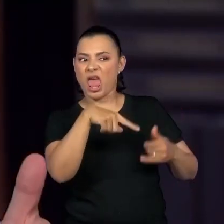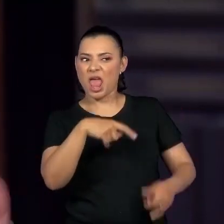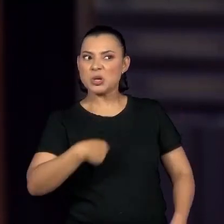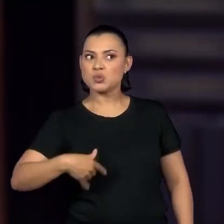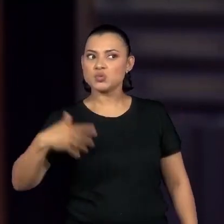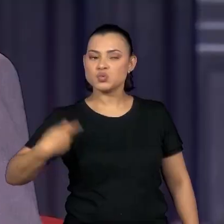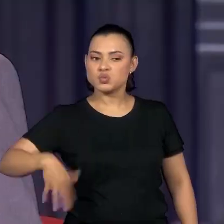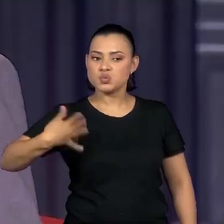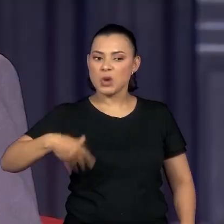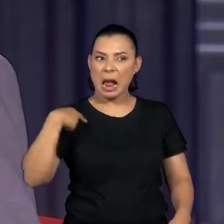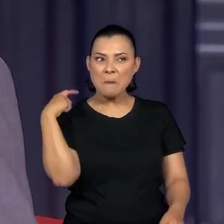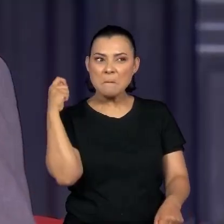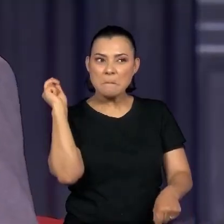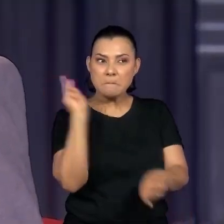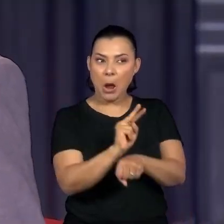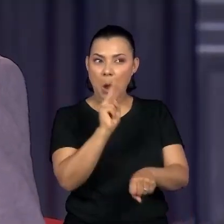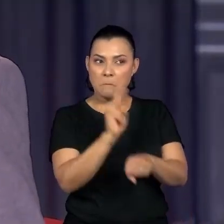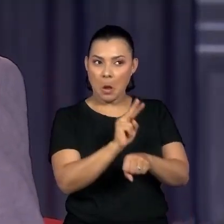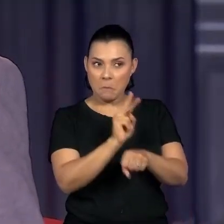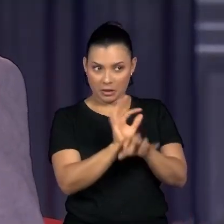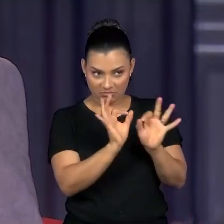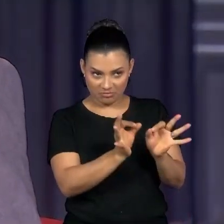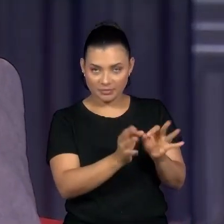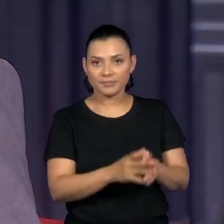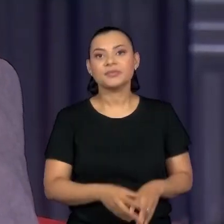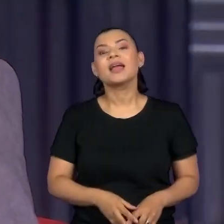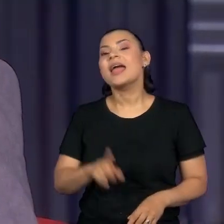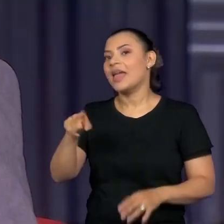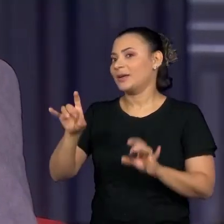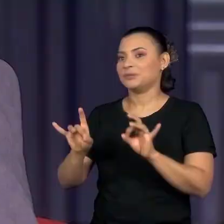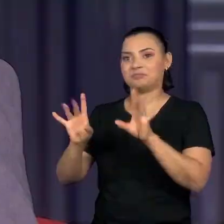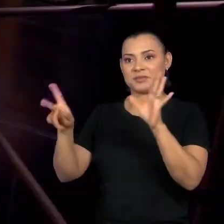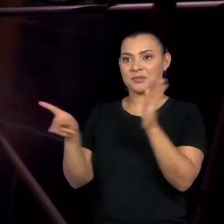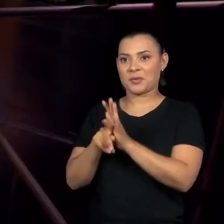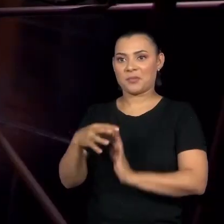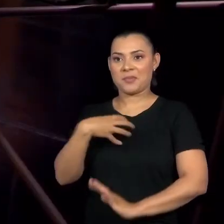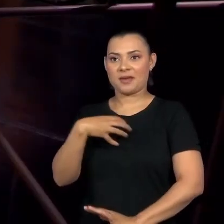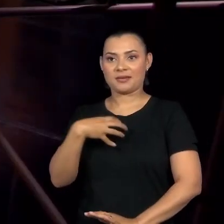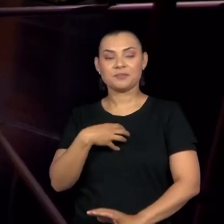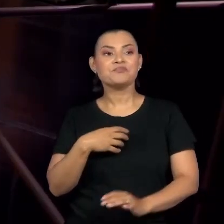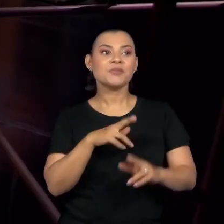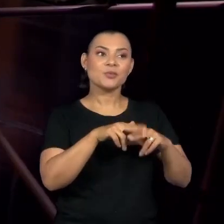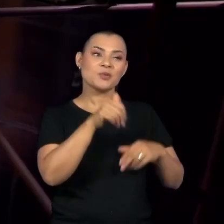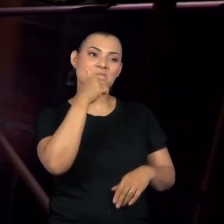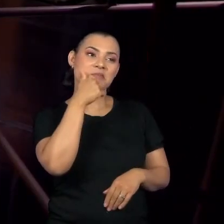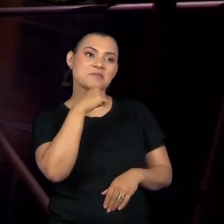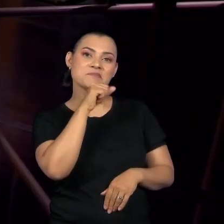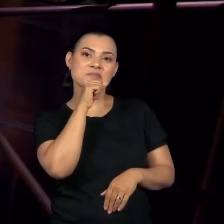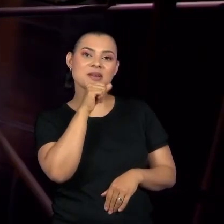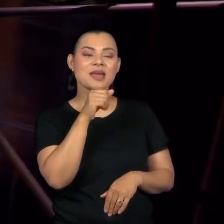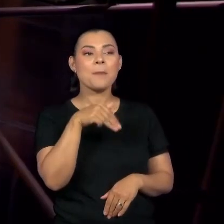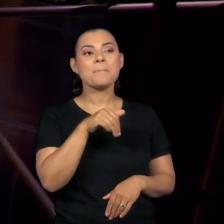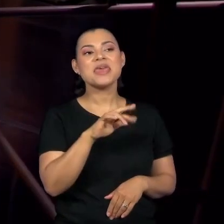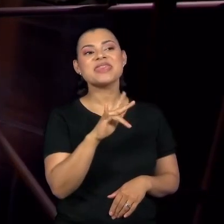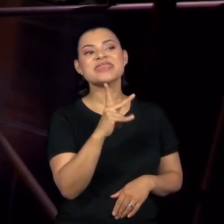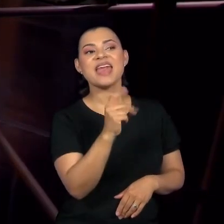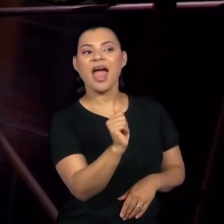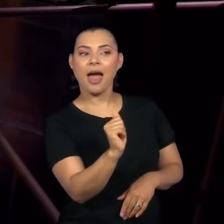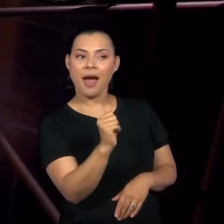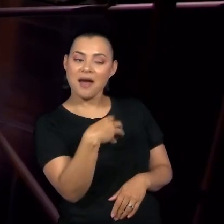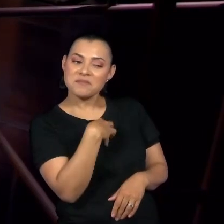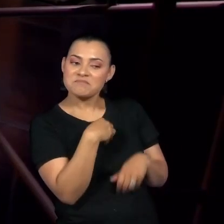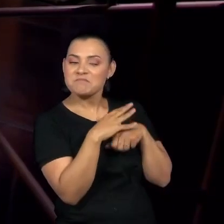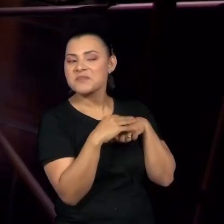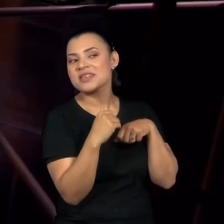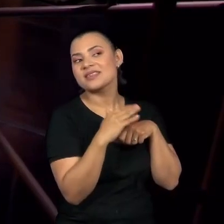que cuida mesmo, não É é? uma coisa peculiar, né? Uma coisa muito Tanto que peculiar. essa mainha, esse jeito de falar,